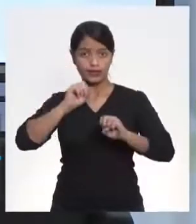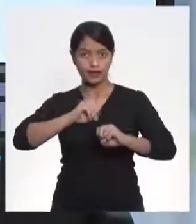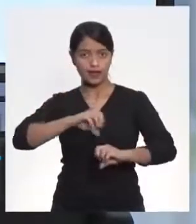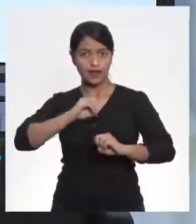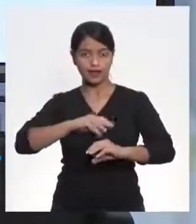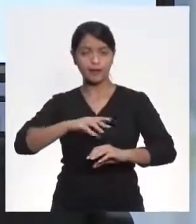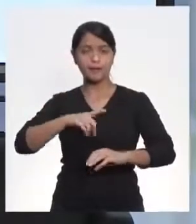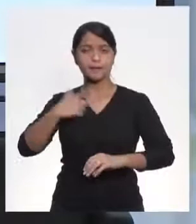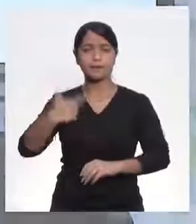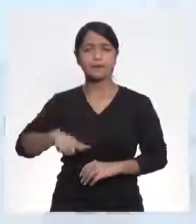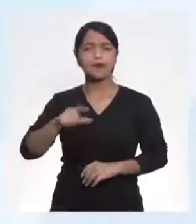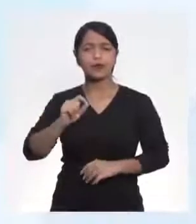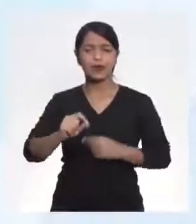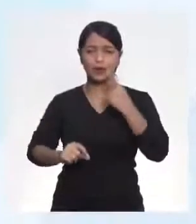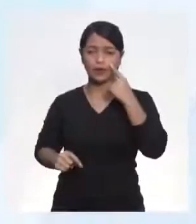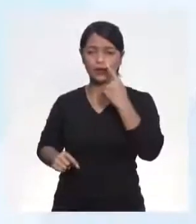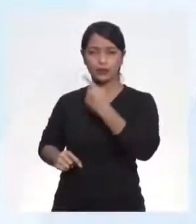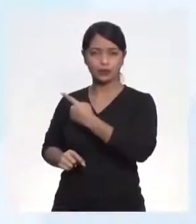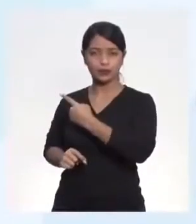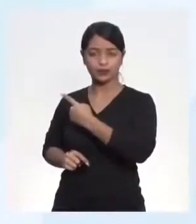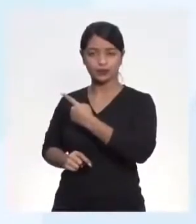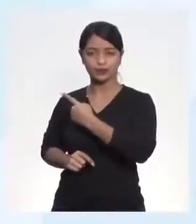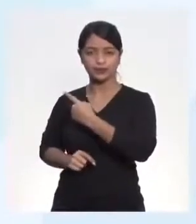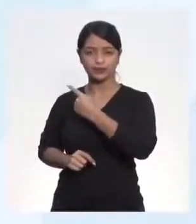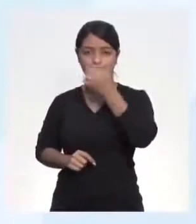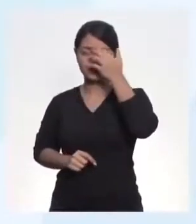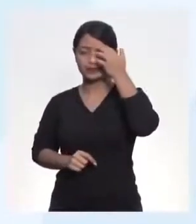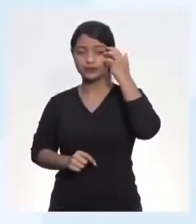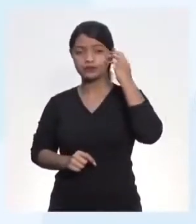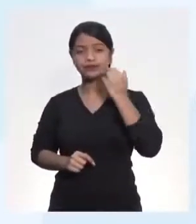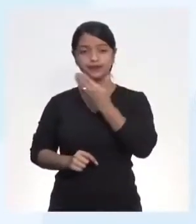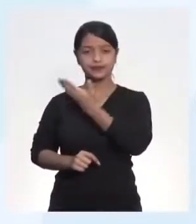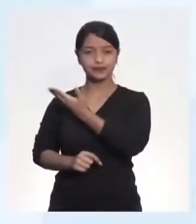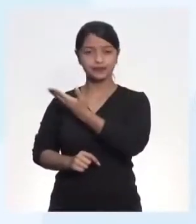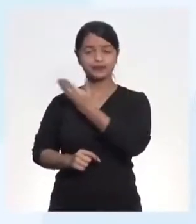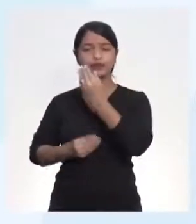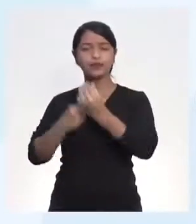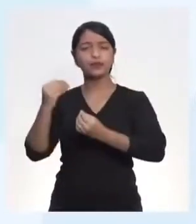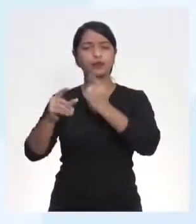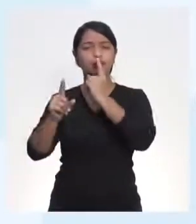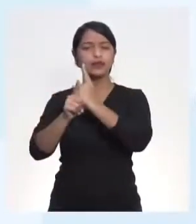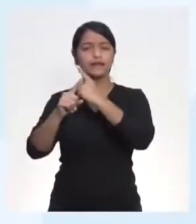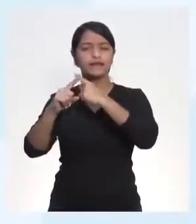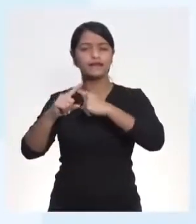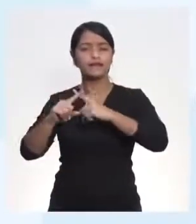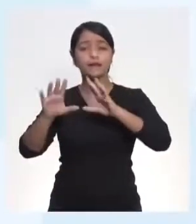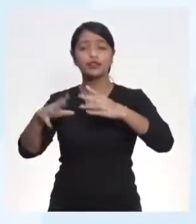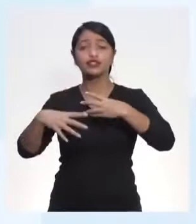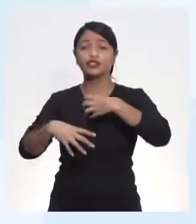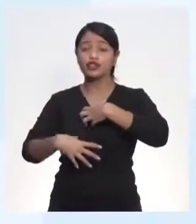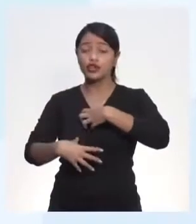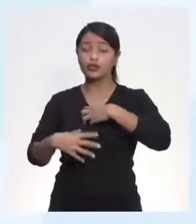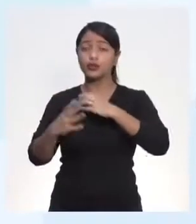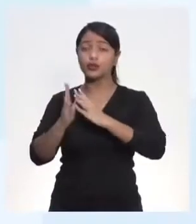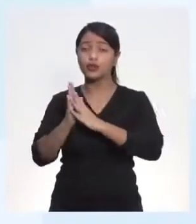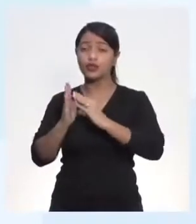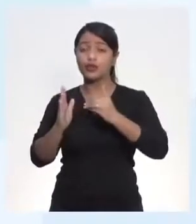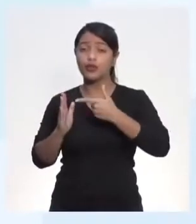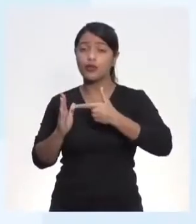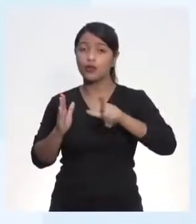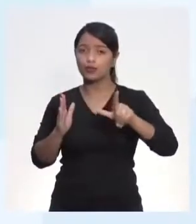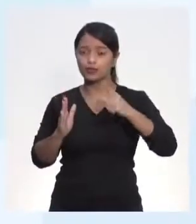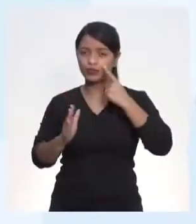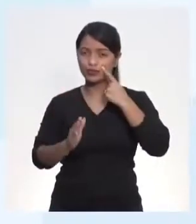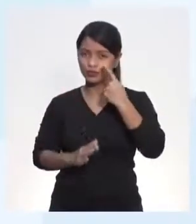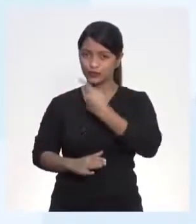uma outra forma, que é a forma da questão aí de encontrar os múltiplos de um outro modelo. Então, esse modelo que está aparecendo para vocês